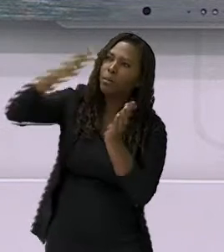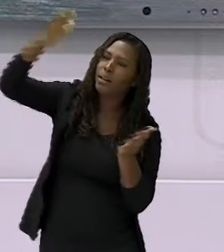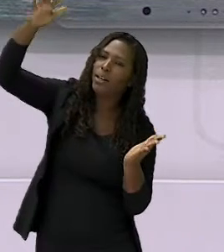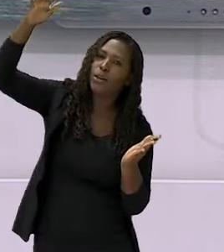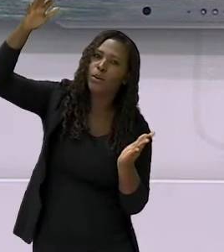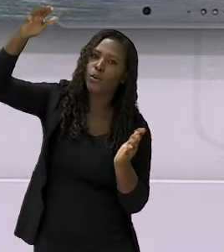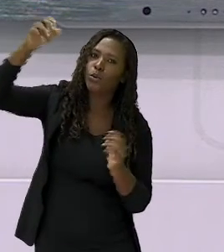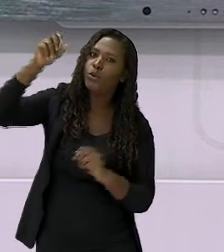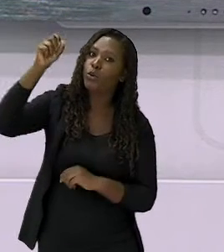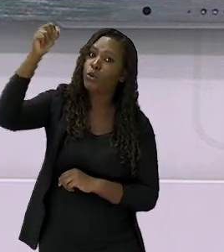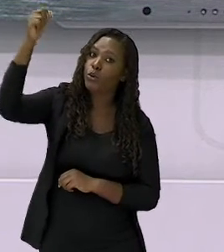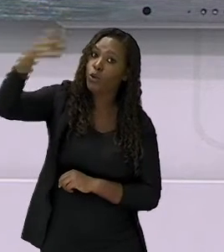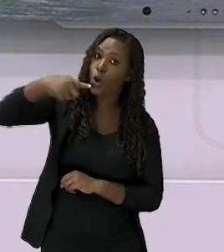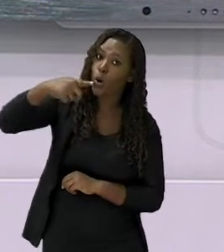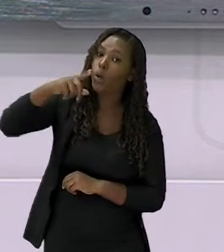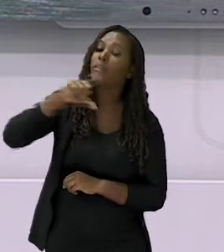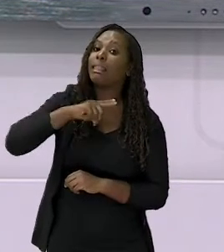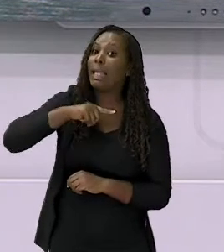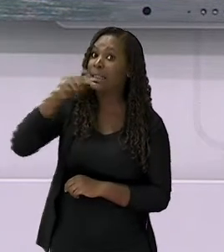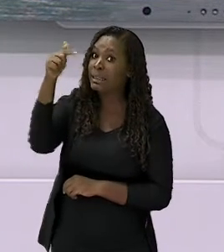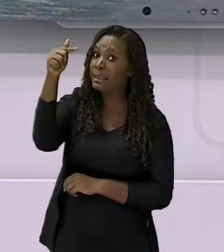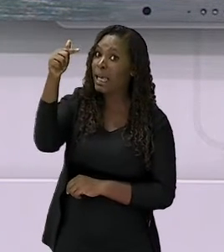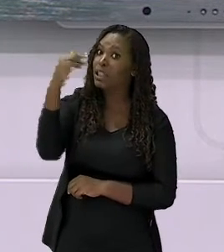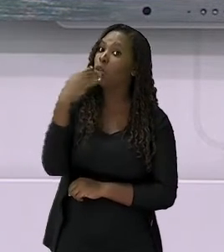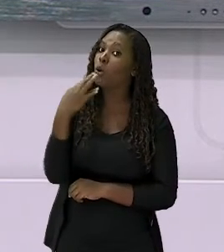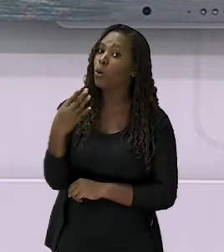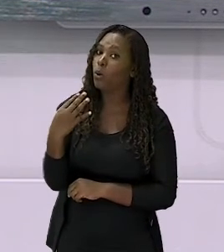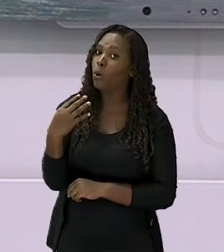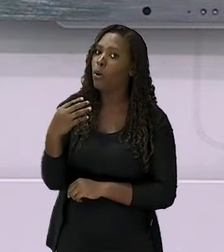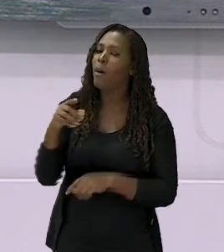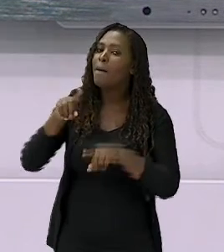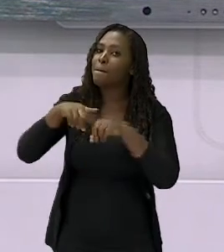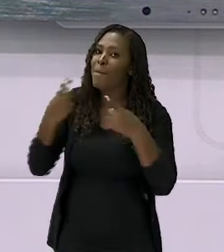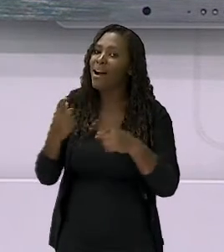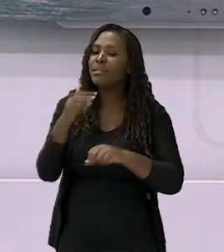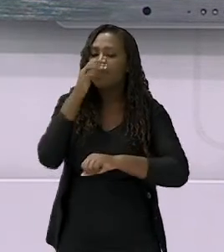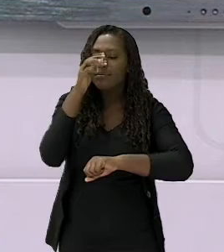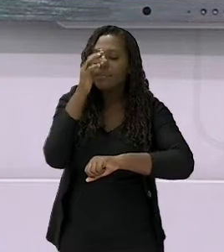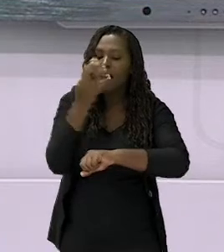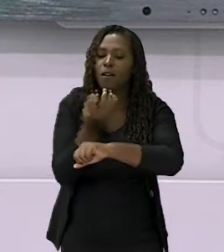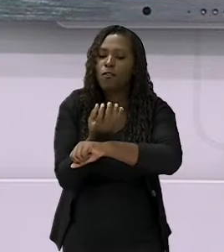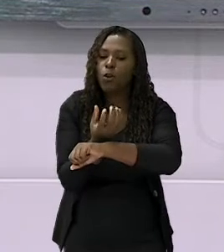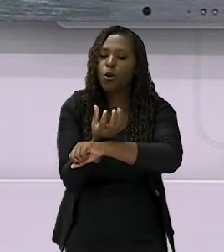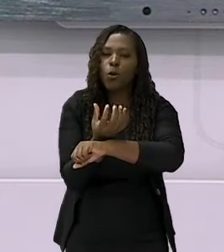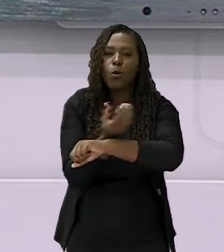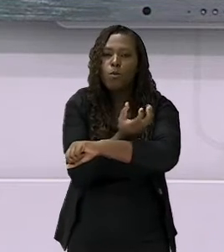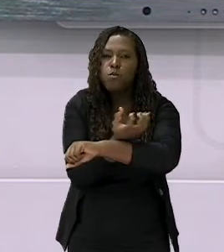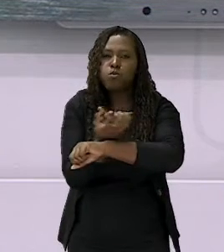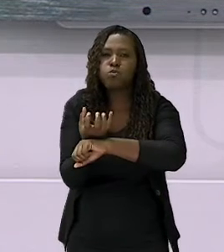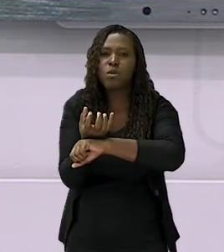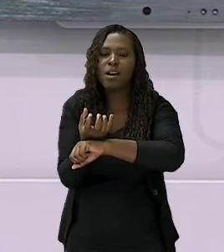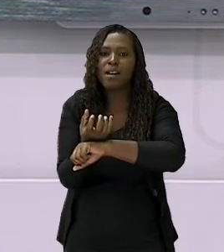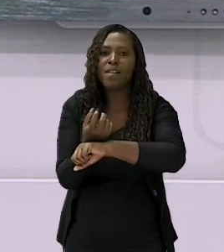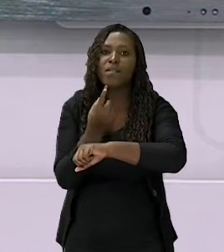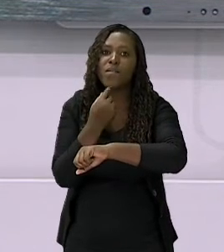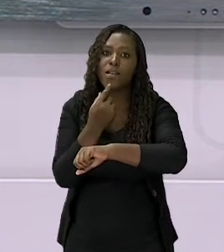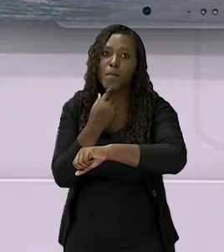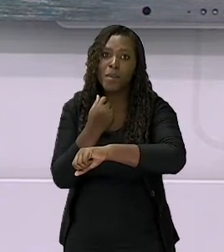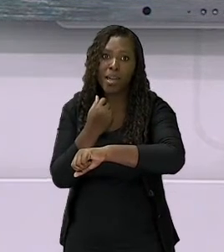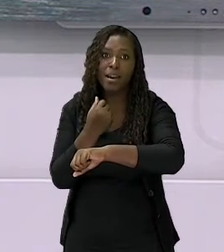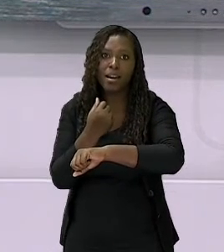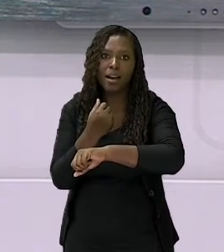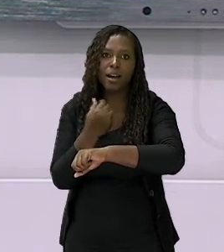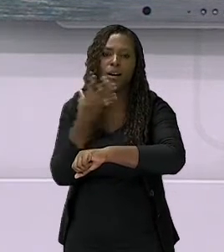vermelha. Vocês já ouviram aquele velho ditado, aquelas pessoas falando, os mais velhos falando, a roupa preta, ela dá